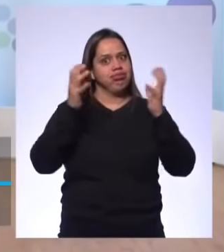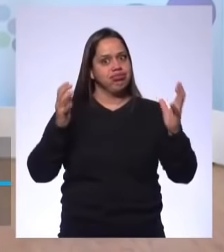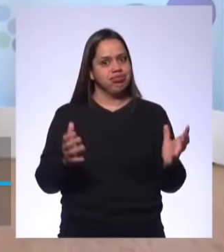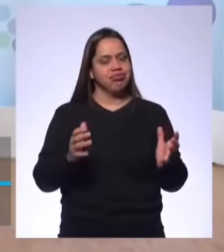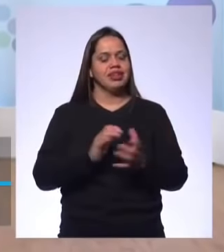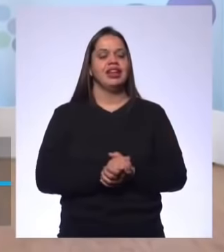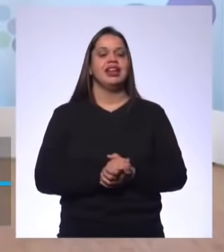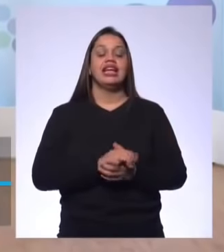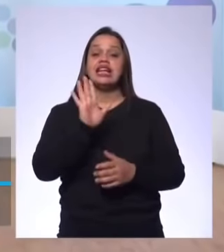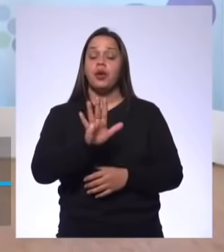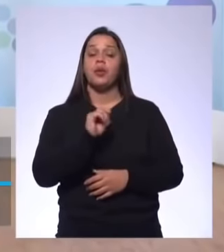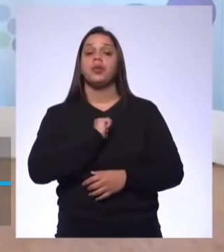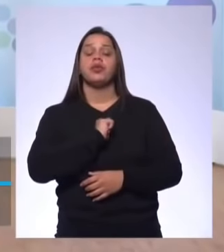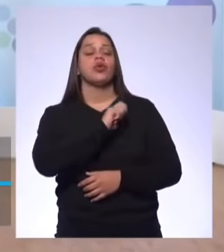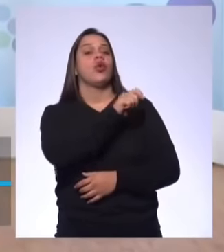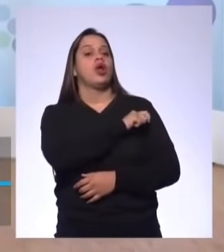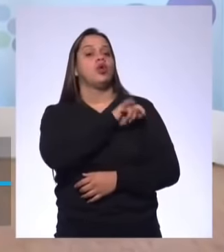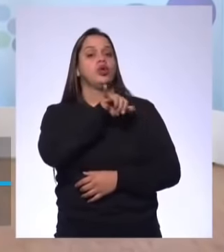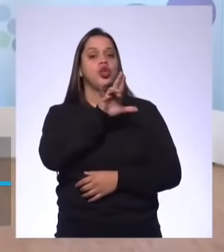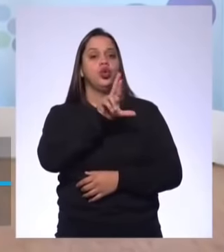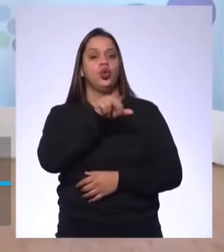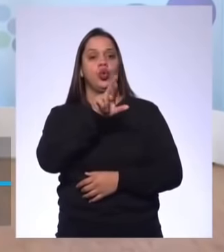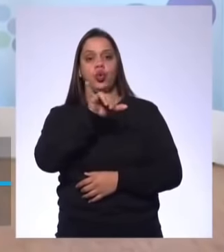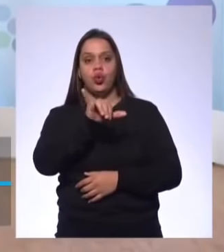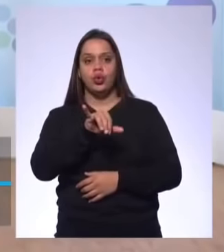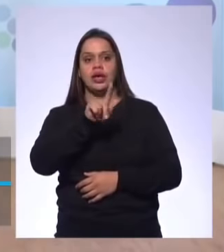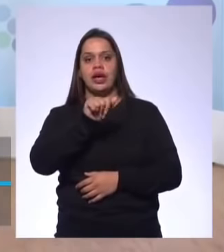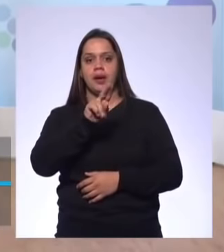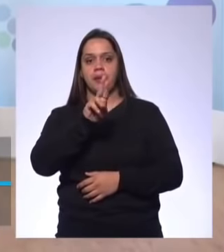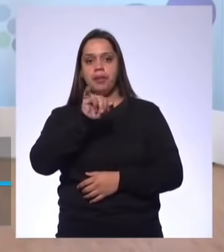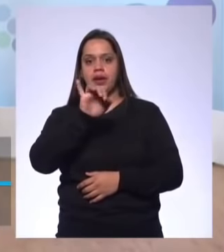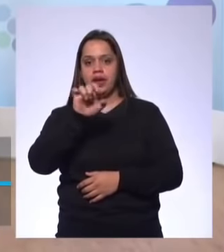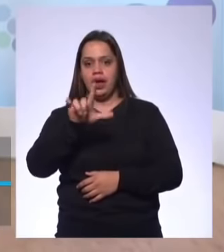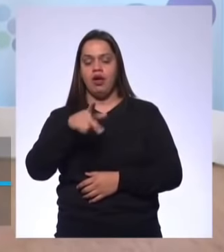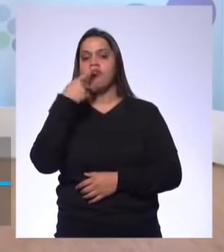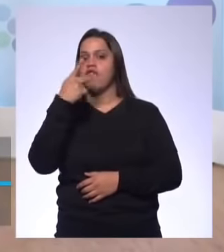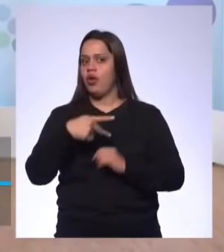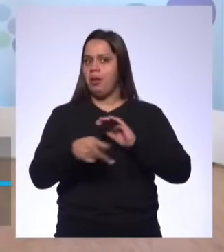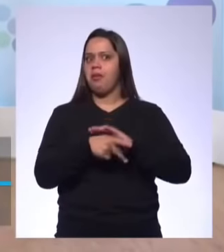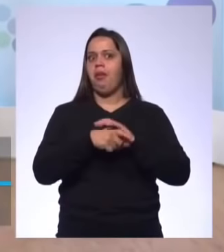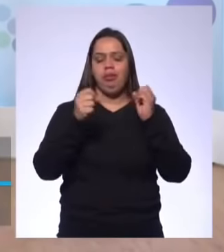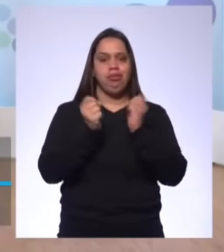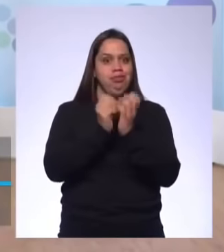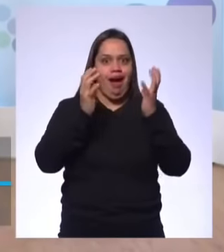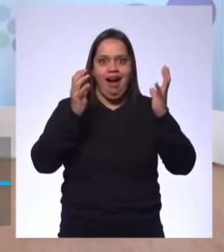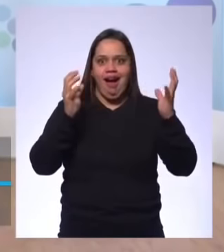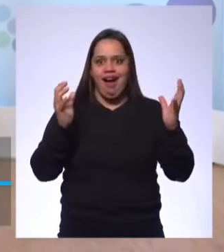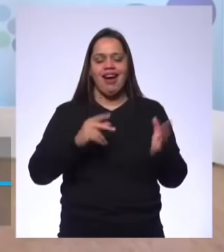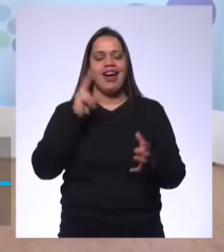muito, disse sim que ela era encantada, não é, Yuri Gabriel? Muito legal. Adorei o